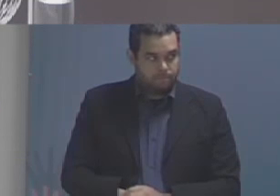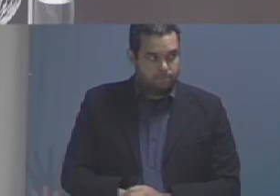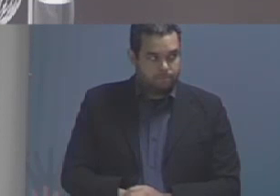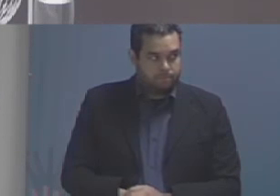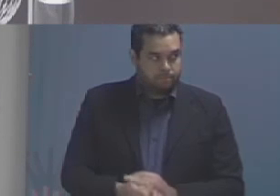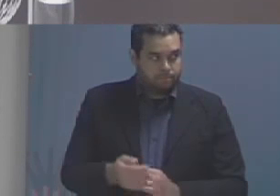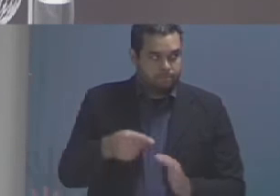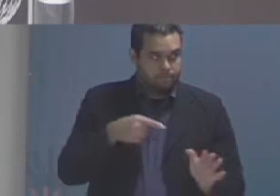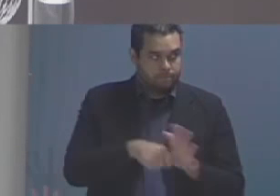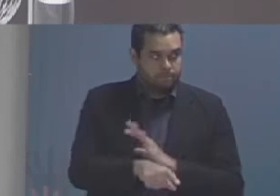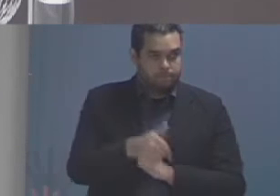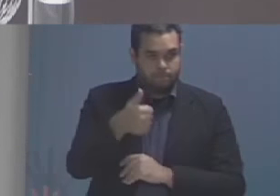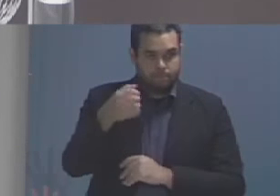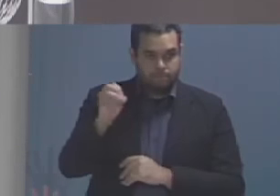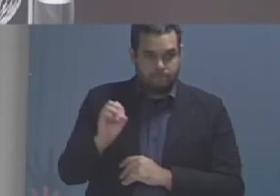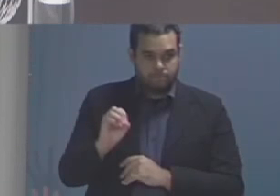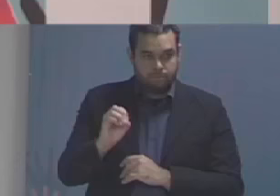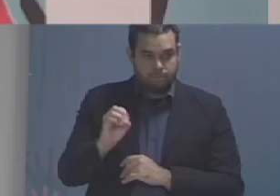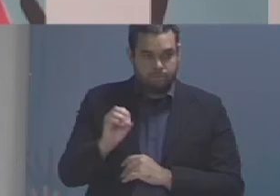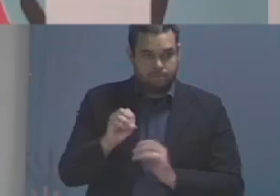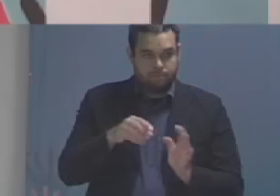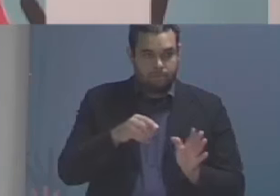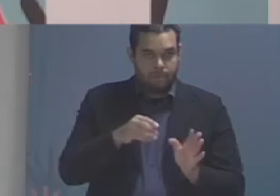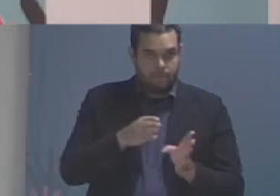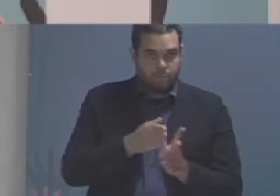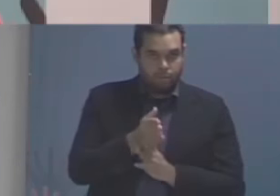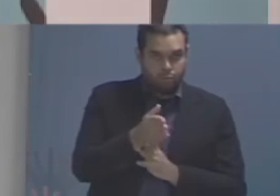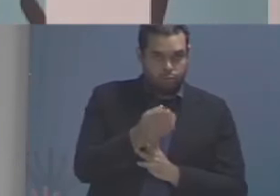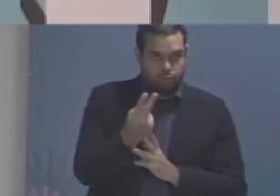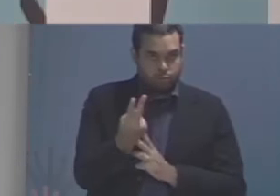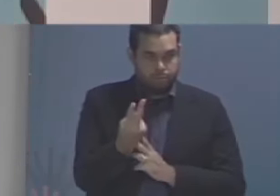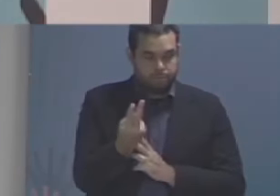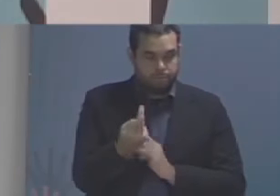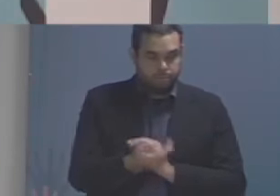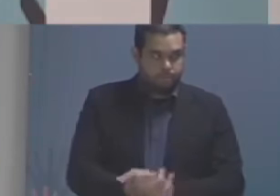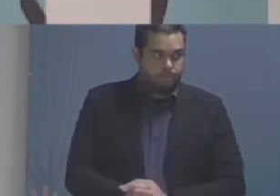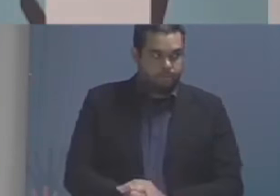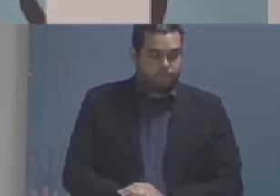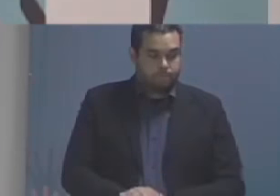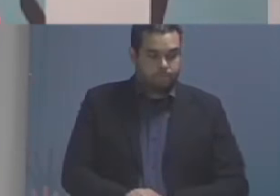Presidente, pergunta número 10. Eixo 2. É isso?